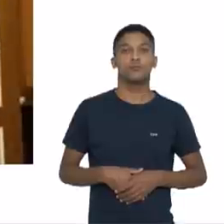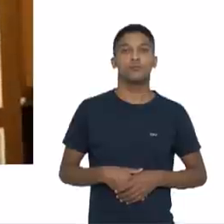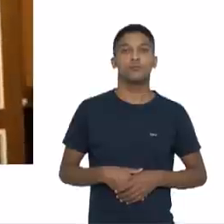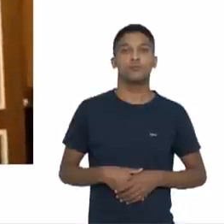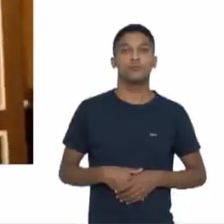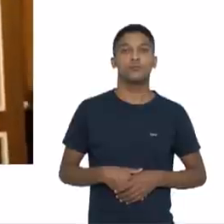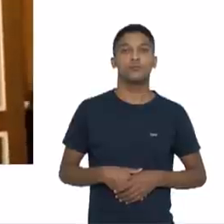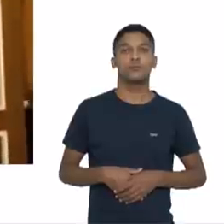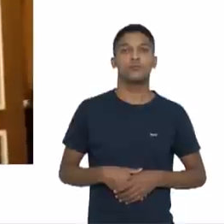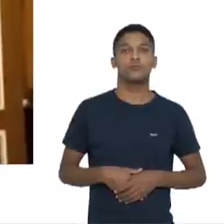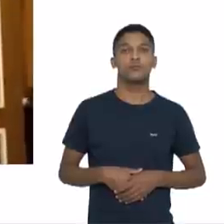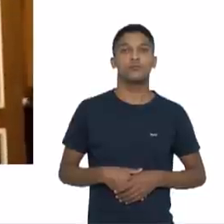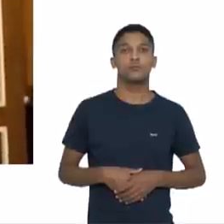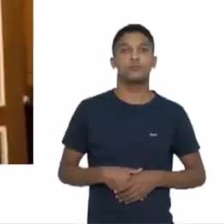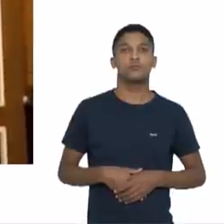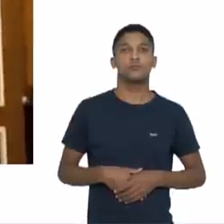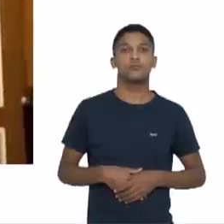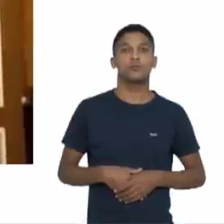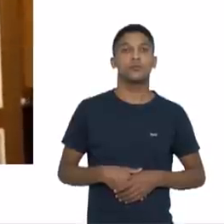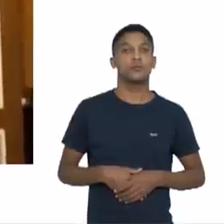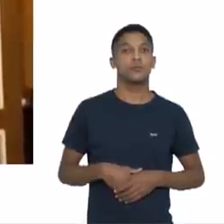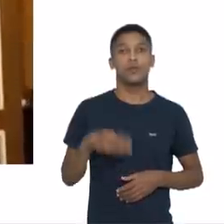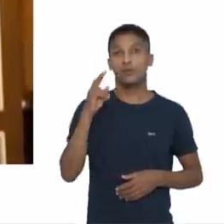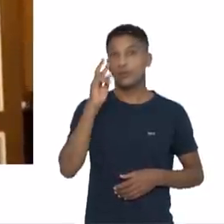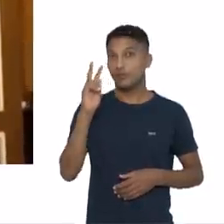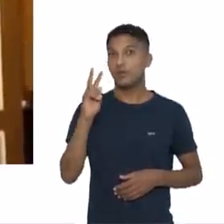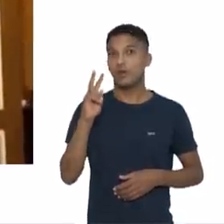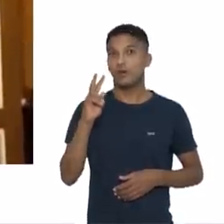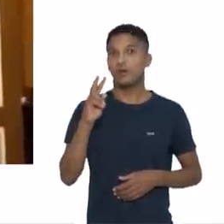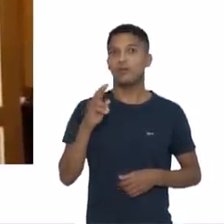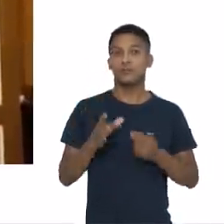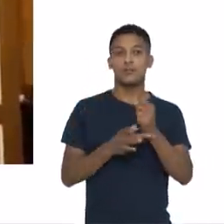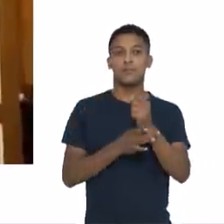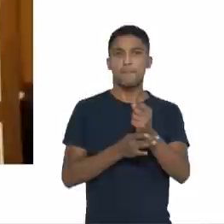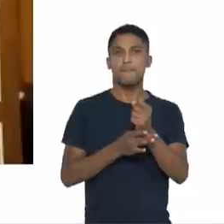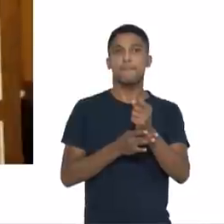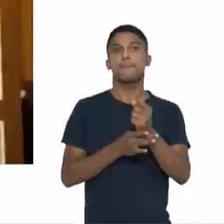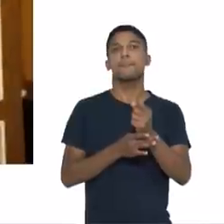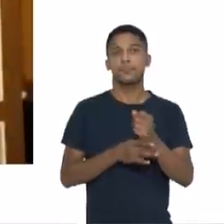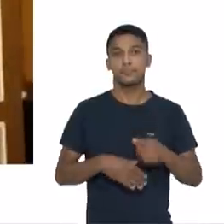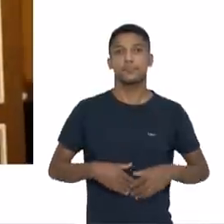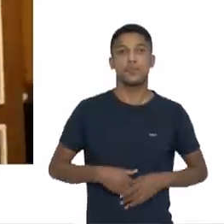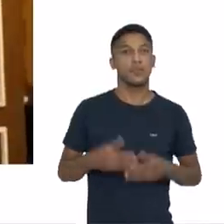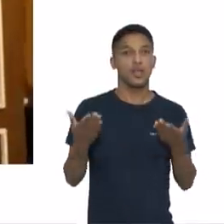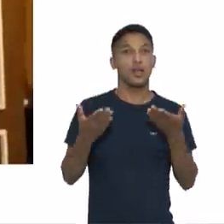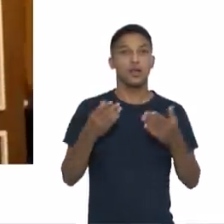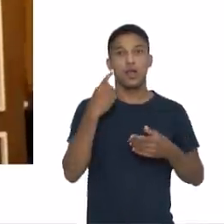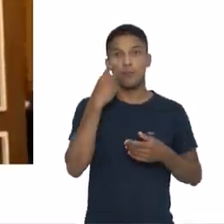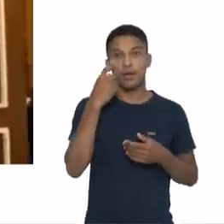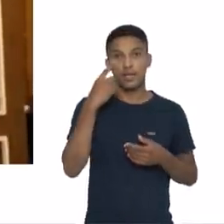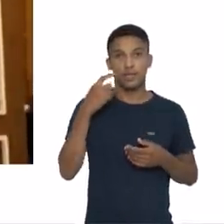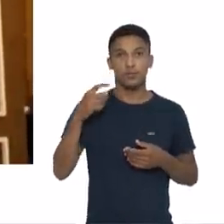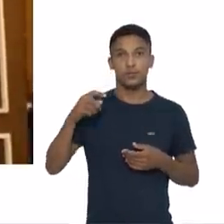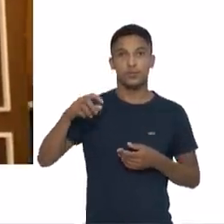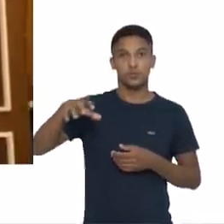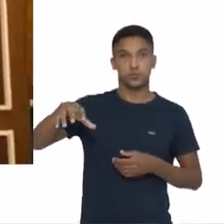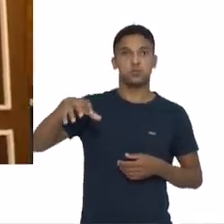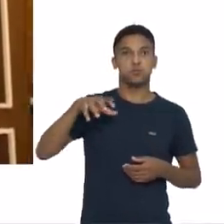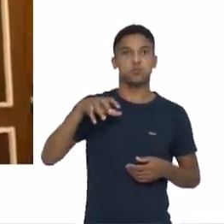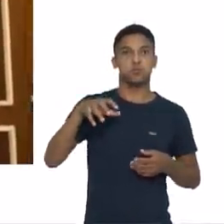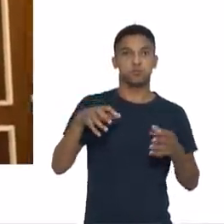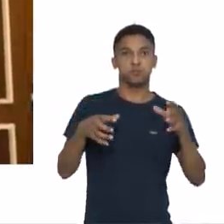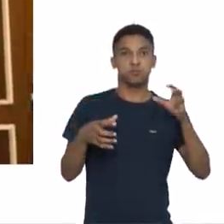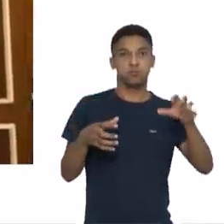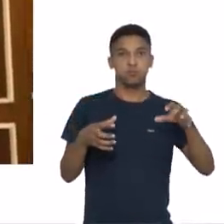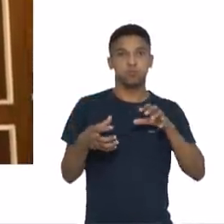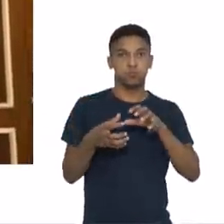Pra ficar firminho, certo? Ó, tá firme. Agora eu vou pegar um amarelo. E vou sobrepondo.